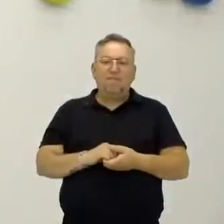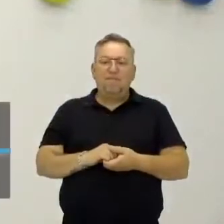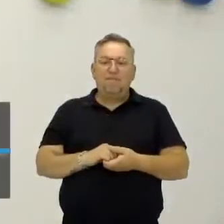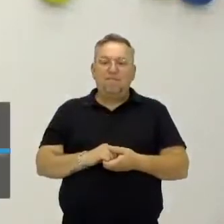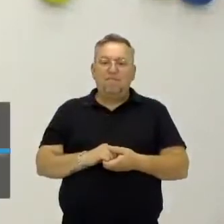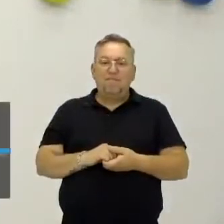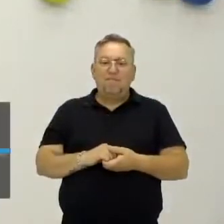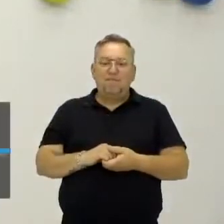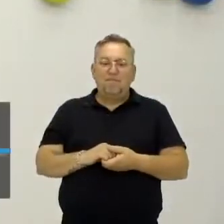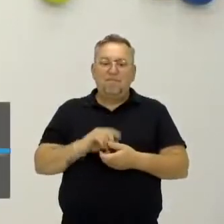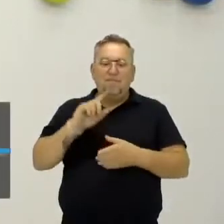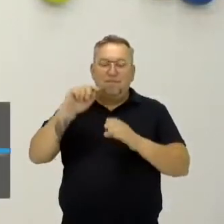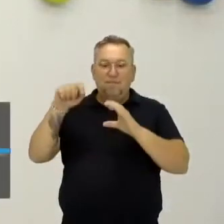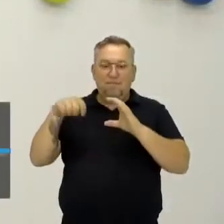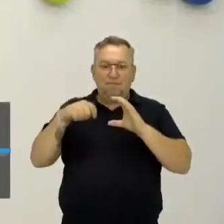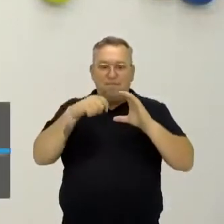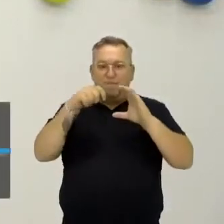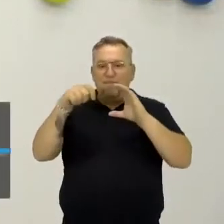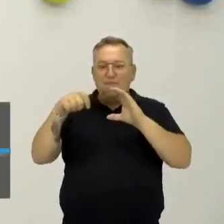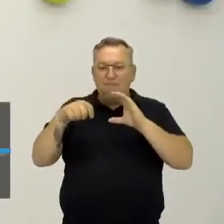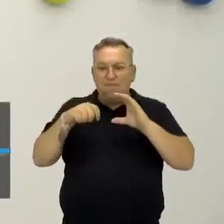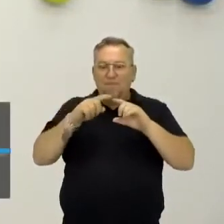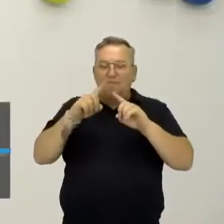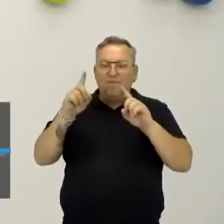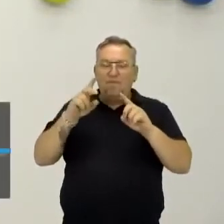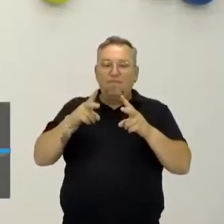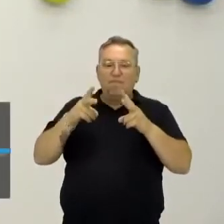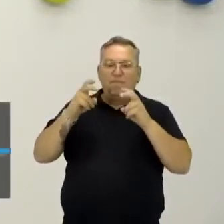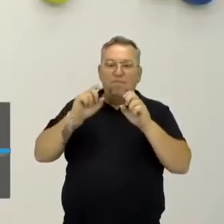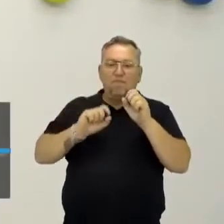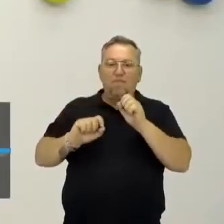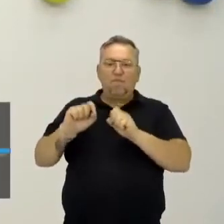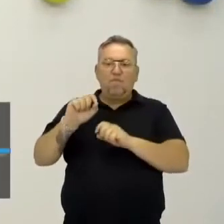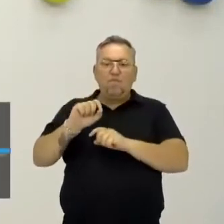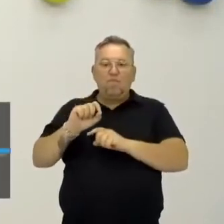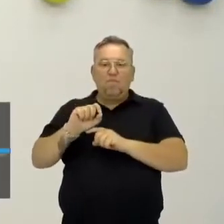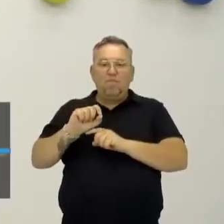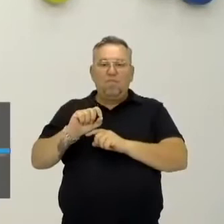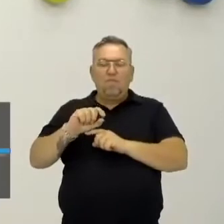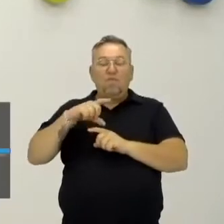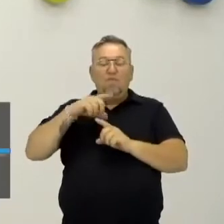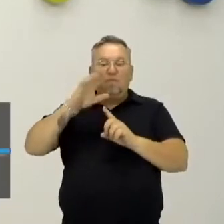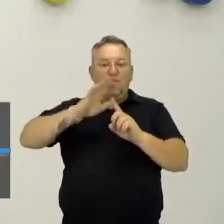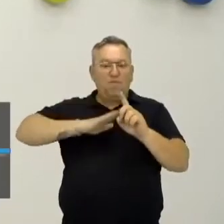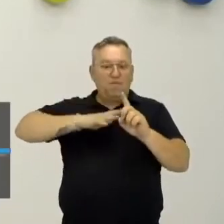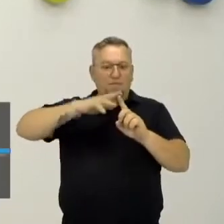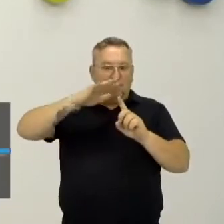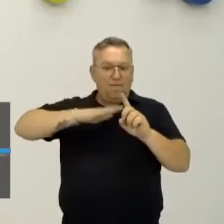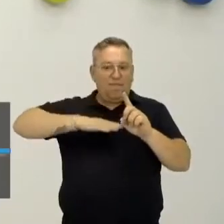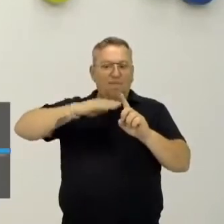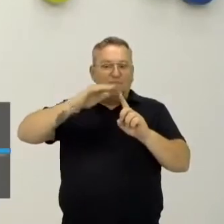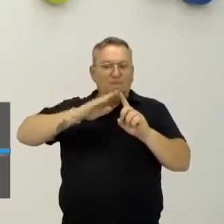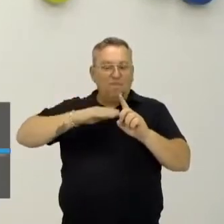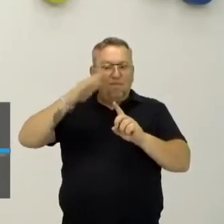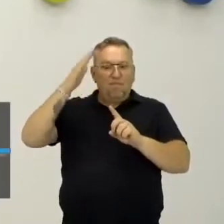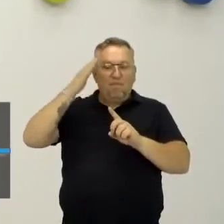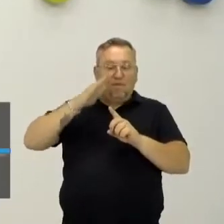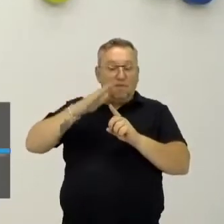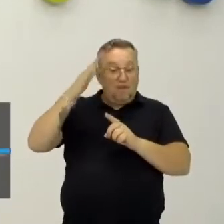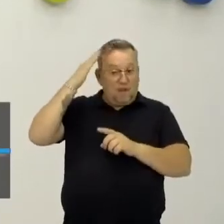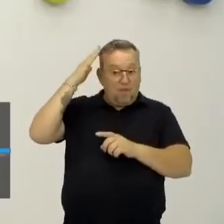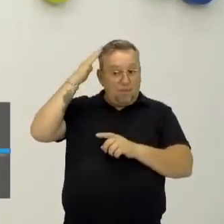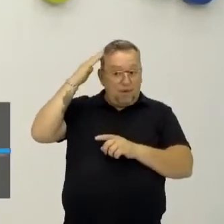Então, nesse vídeo, nesse trecho, vocês puderam perceber que também a arte, né, as técnicas e saberes, eles